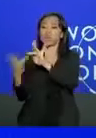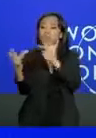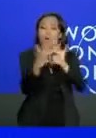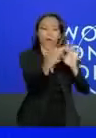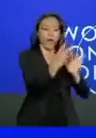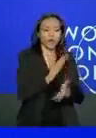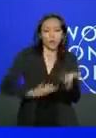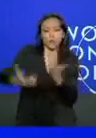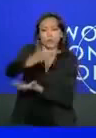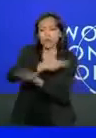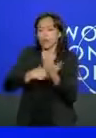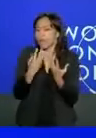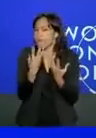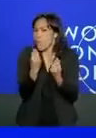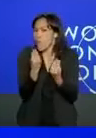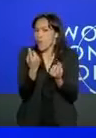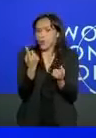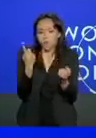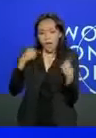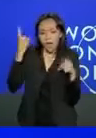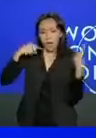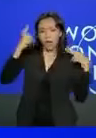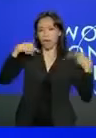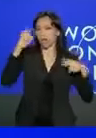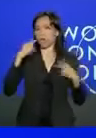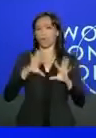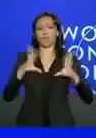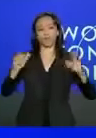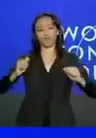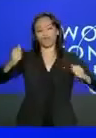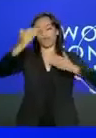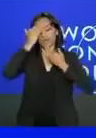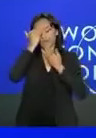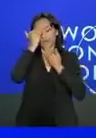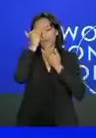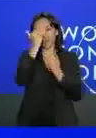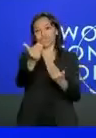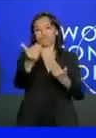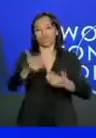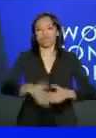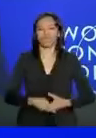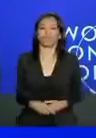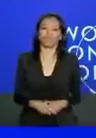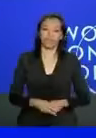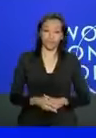trarão infindáveis progressos para todos. Meu muitíssimo obrigado.